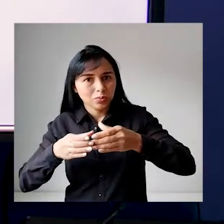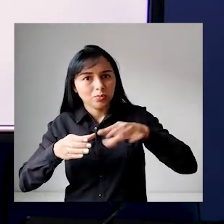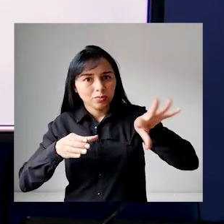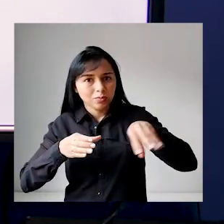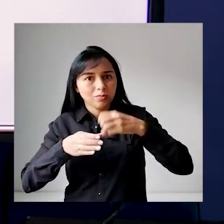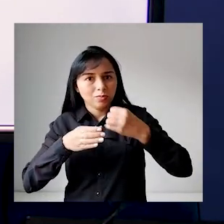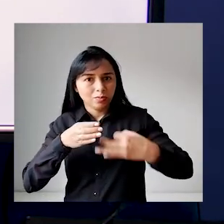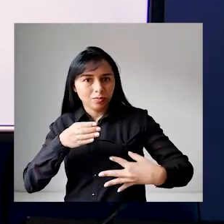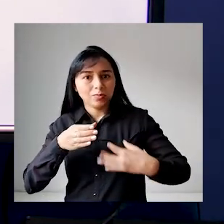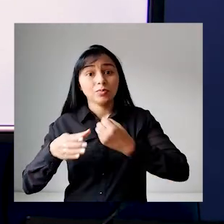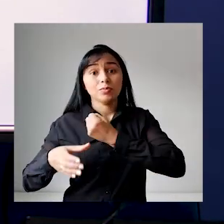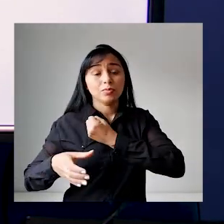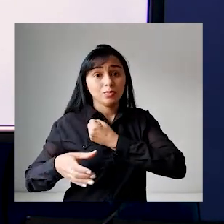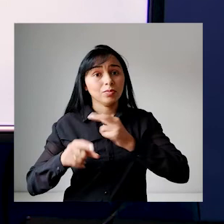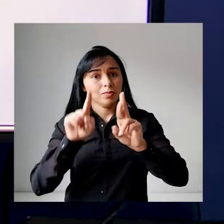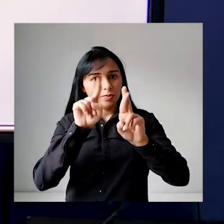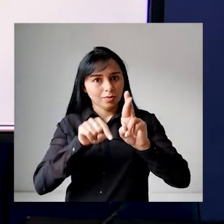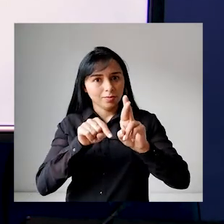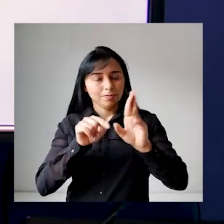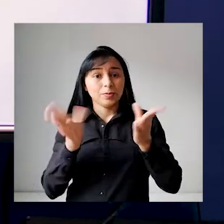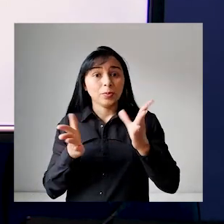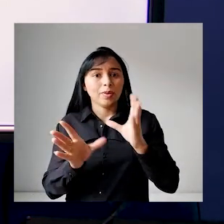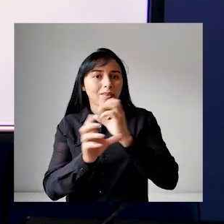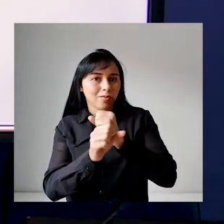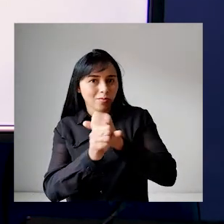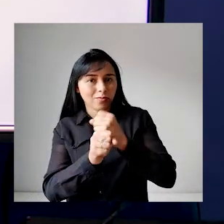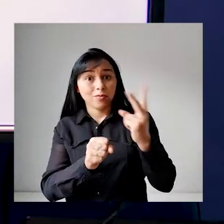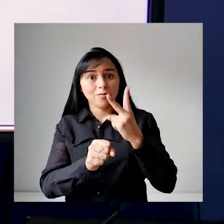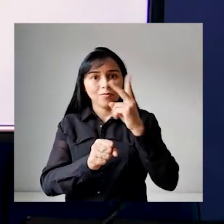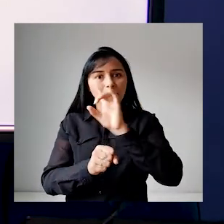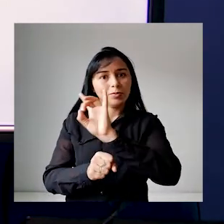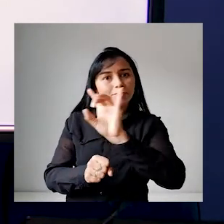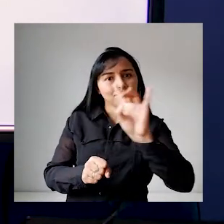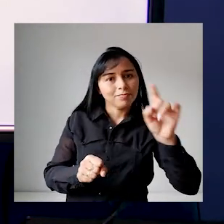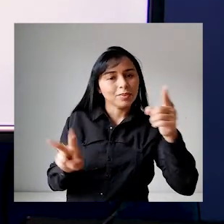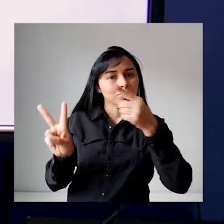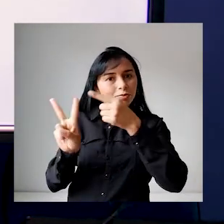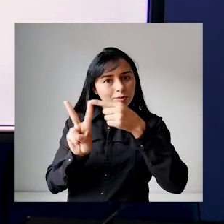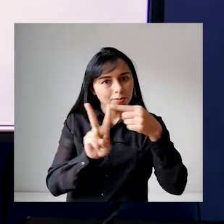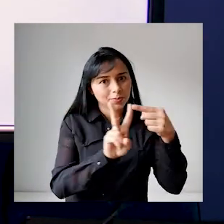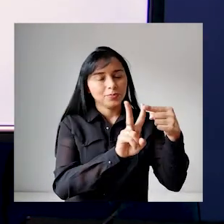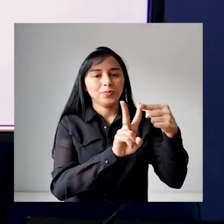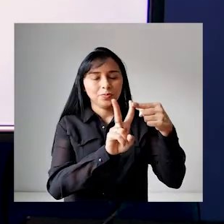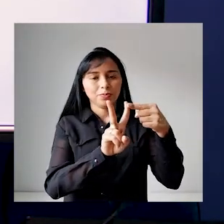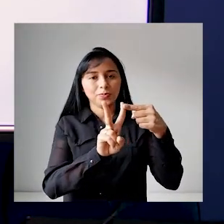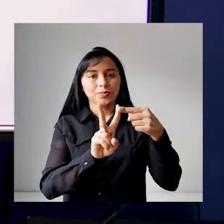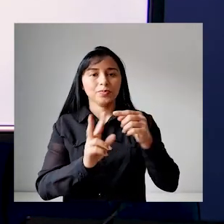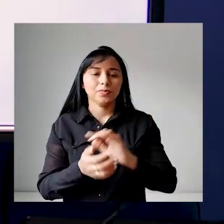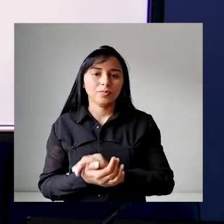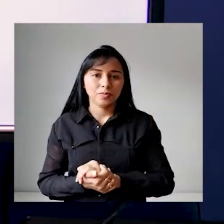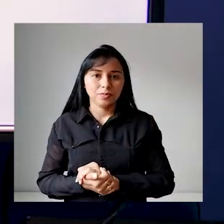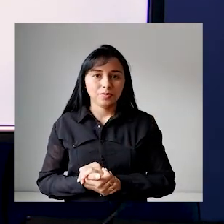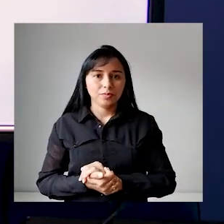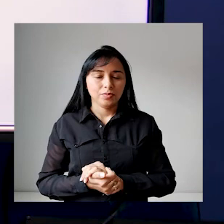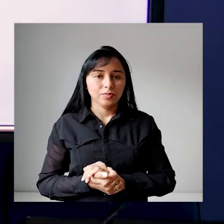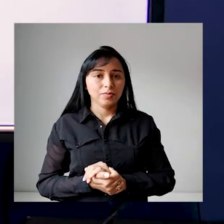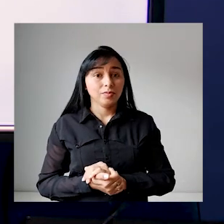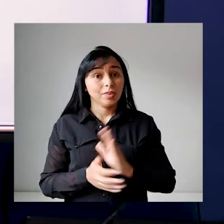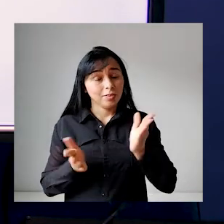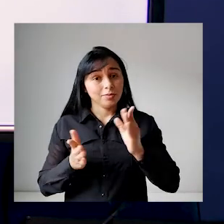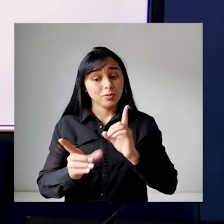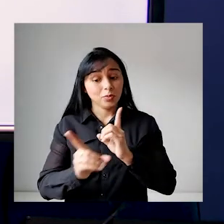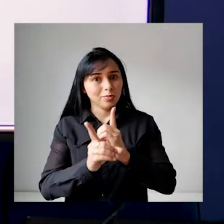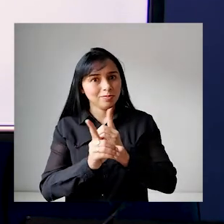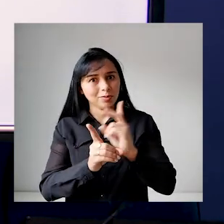calcule o valor de cada uma. Então, aqui ele já falou que cada uma é definida no conjunto dos números reais. Então, a gente só vai encontrar